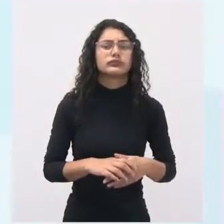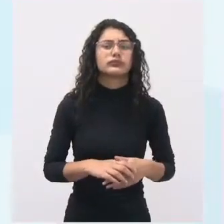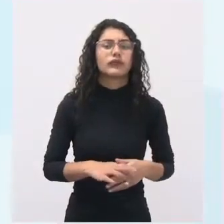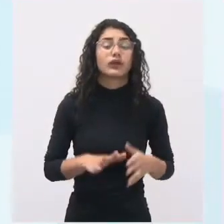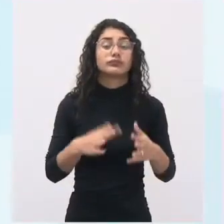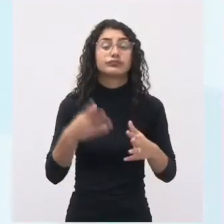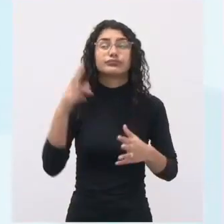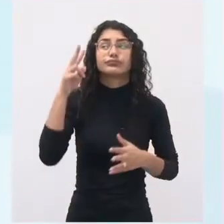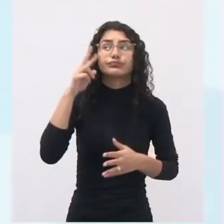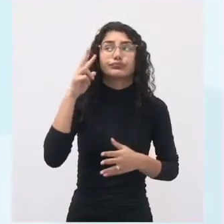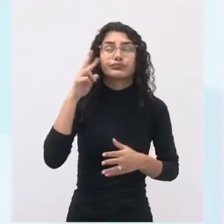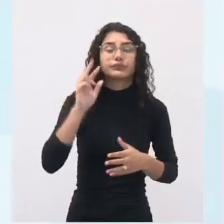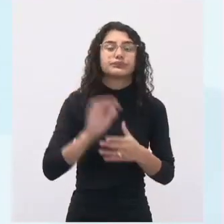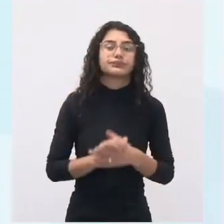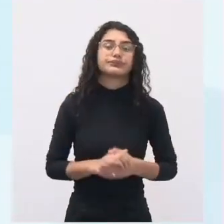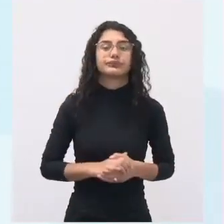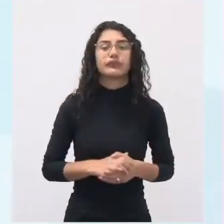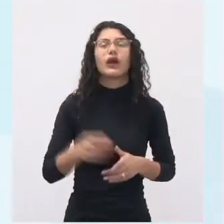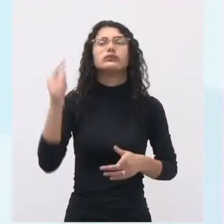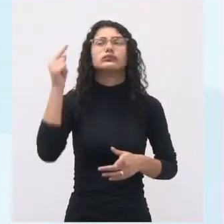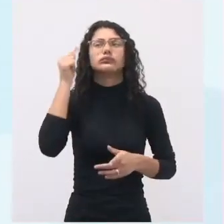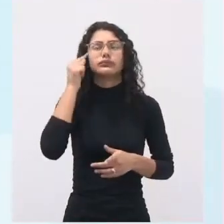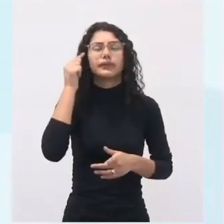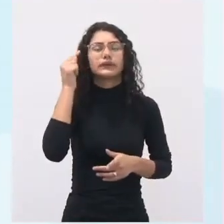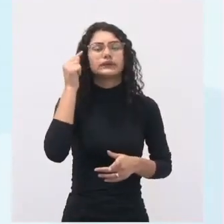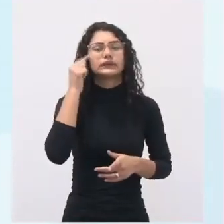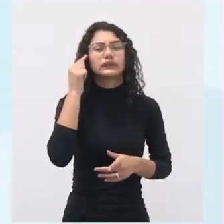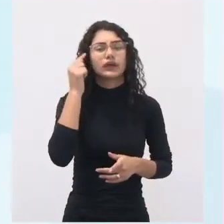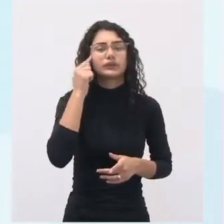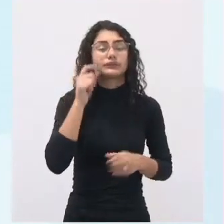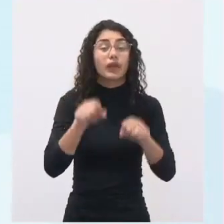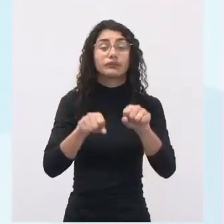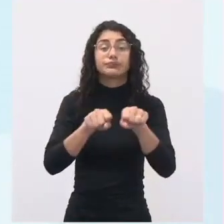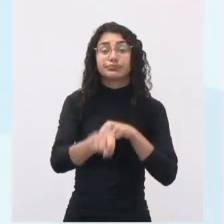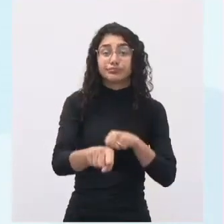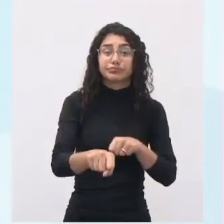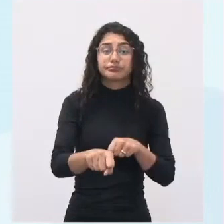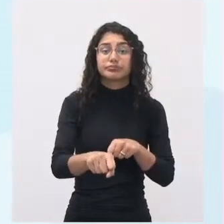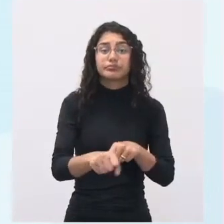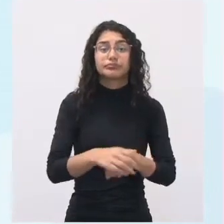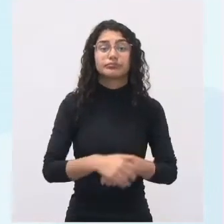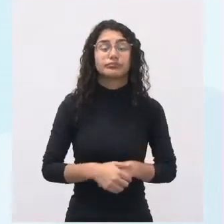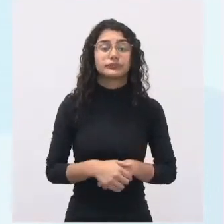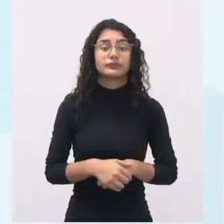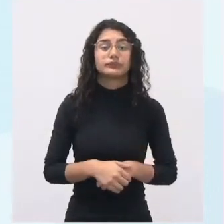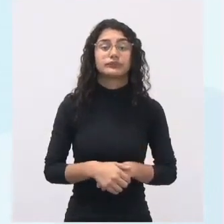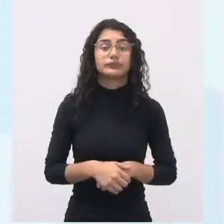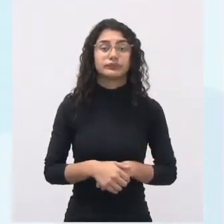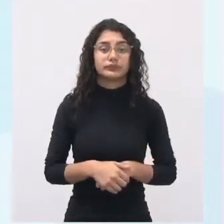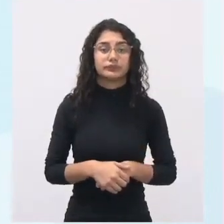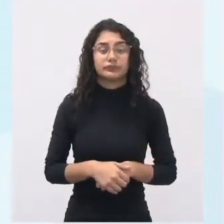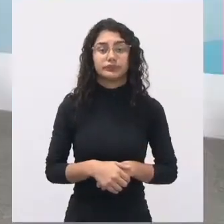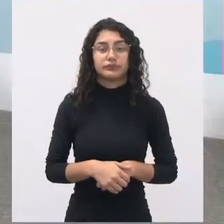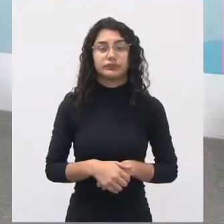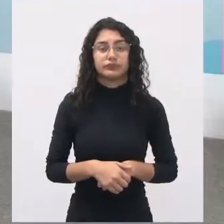nossa rota. Marcelo, vamos pensar, né, a nossa formação. Volta aqui para nós, por favor.